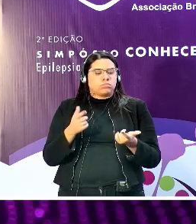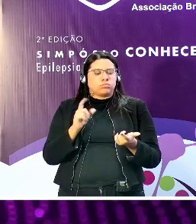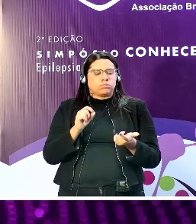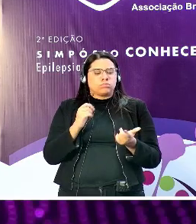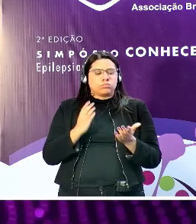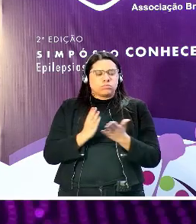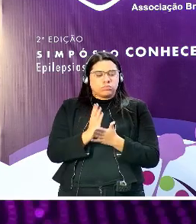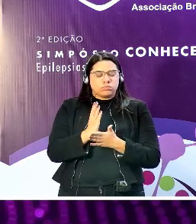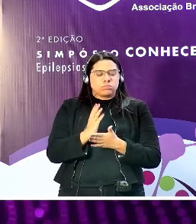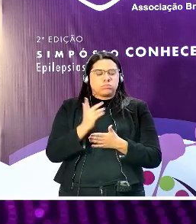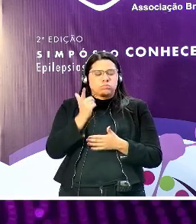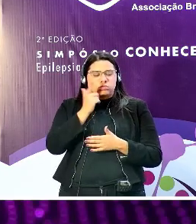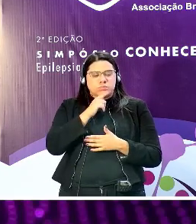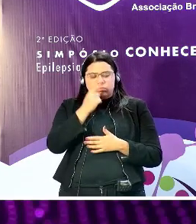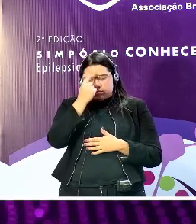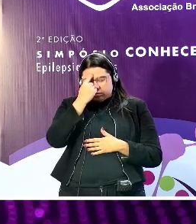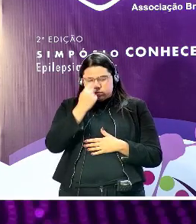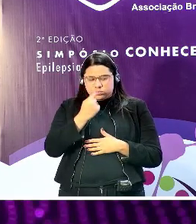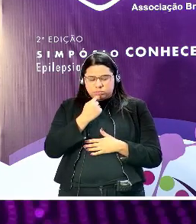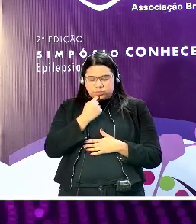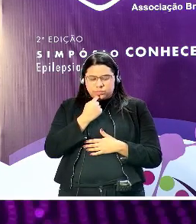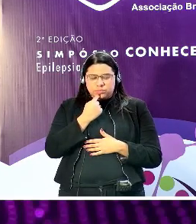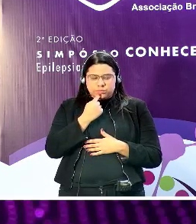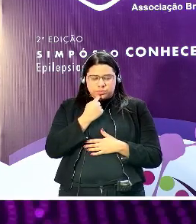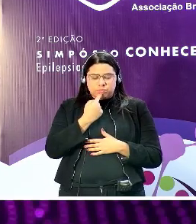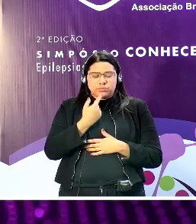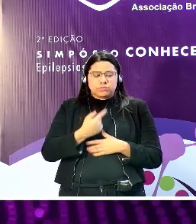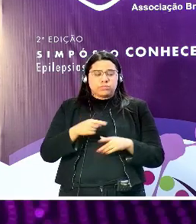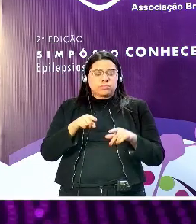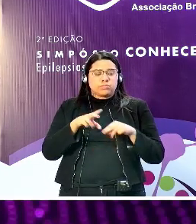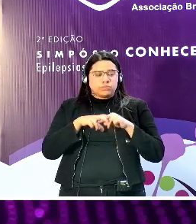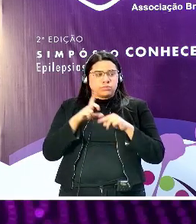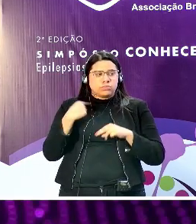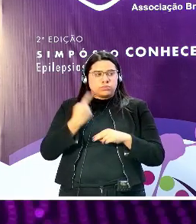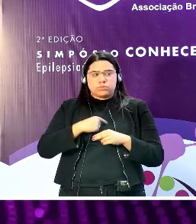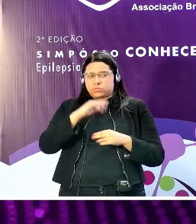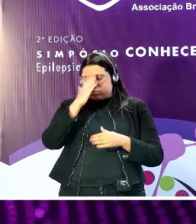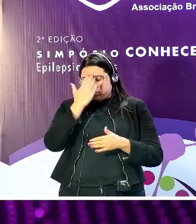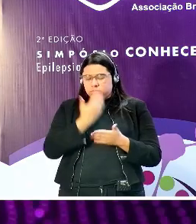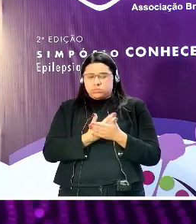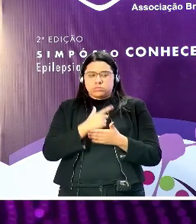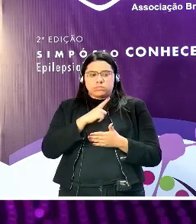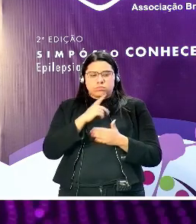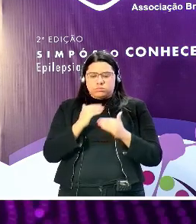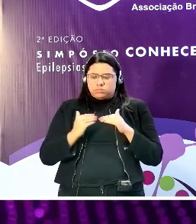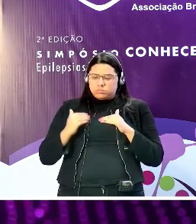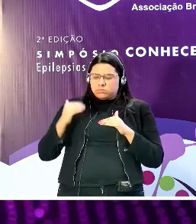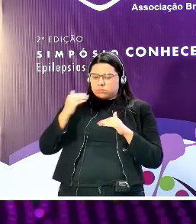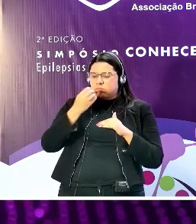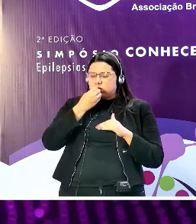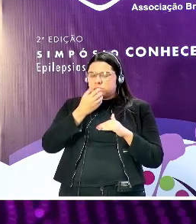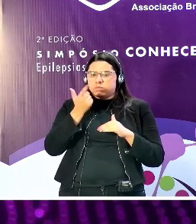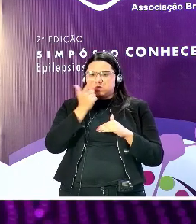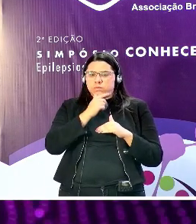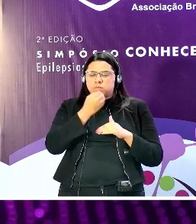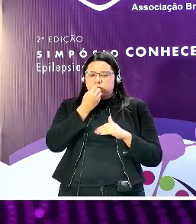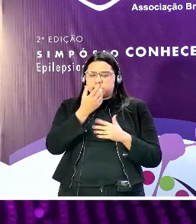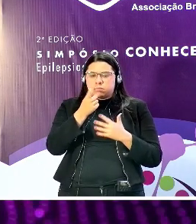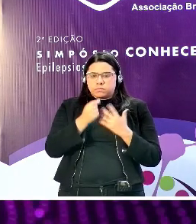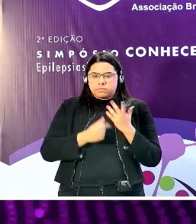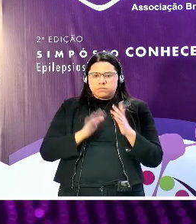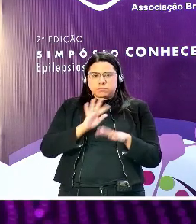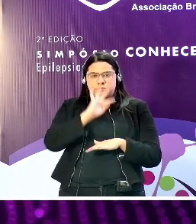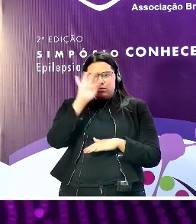ver do perfil in vitro. Por isso que a gente acredita que isso esteja numa posição excelente de oferecer grandes benefícios.